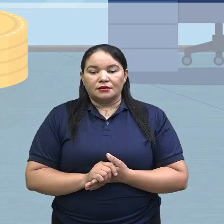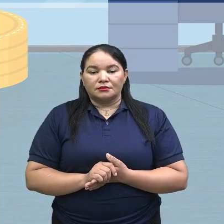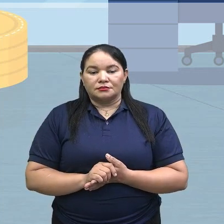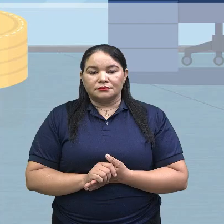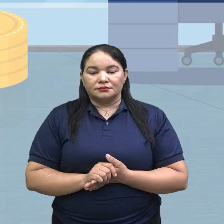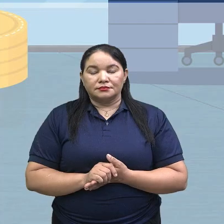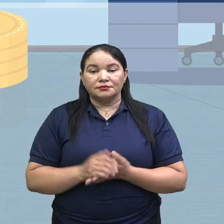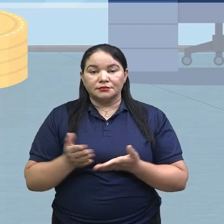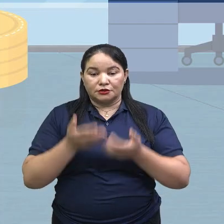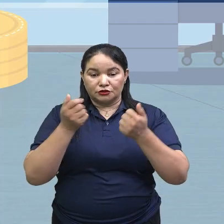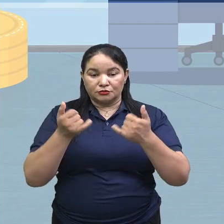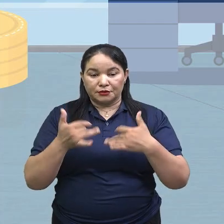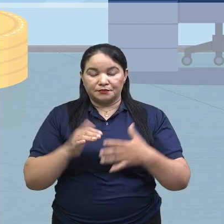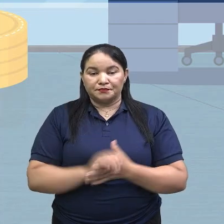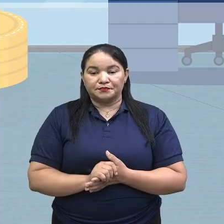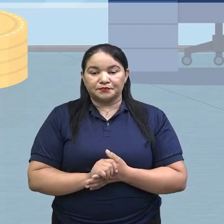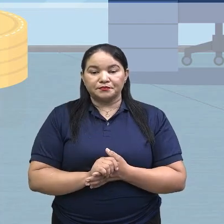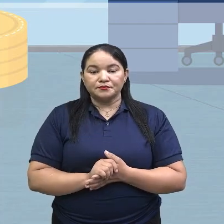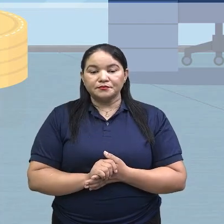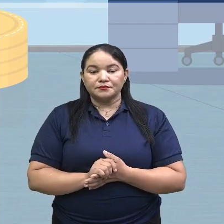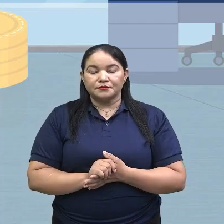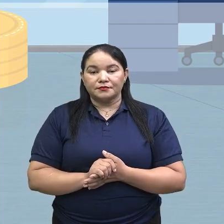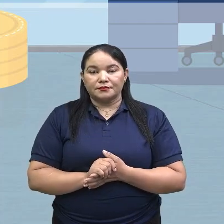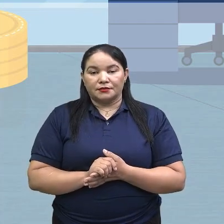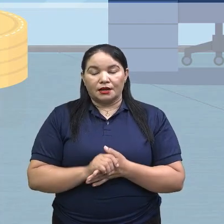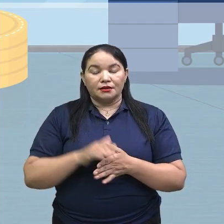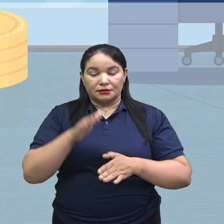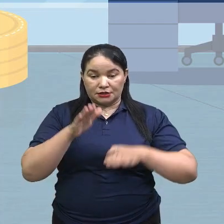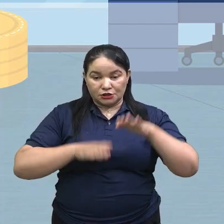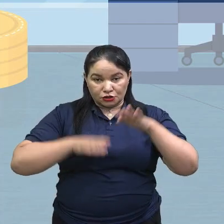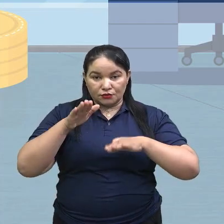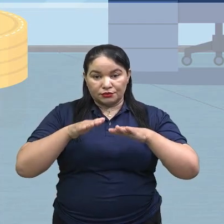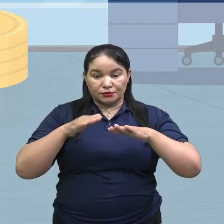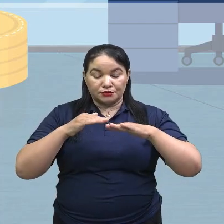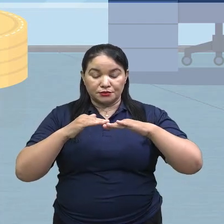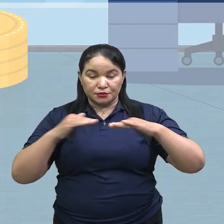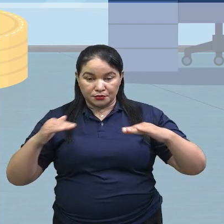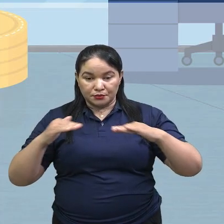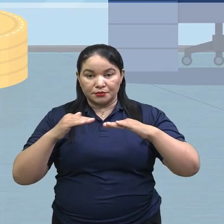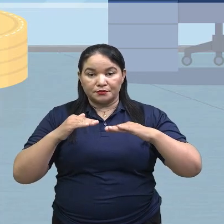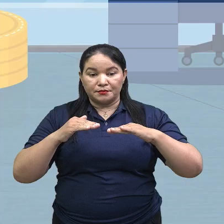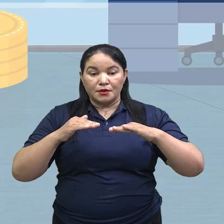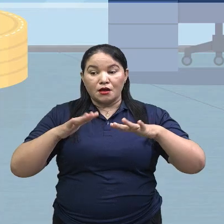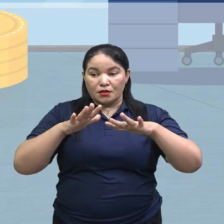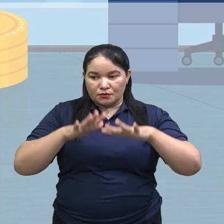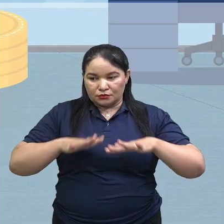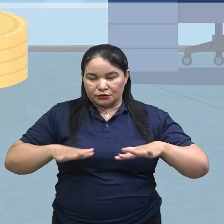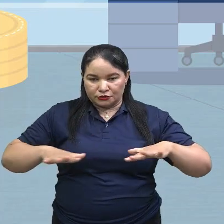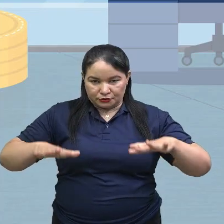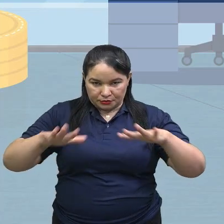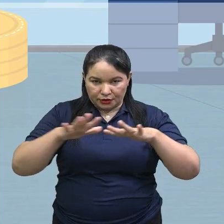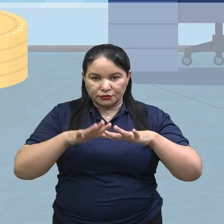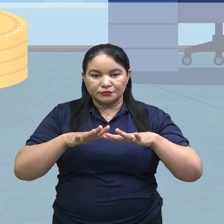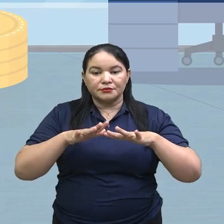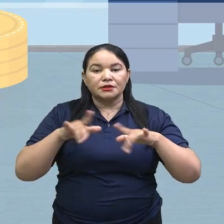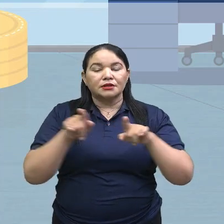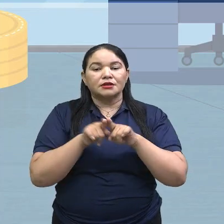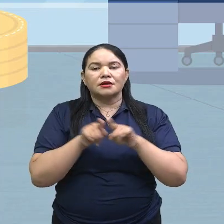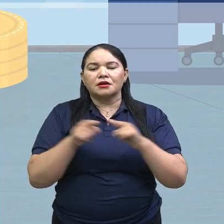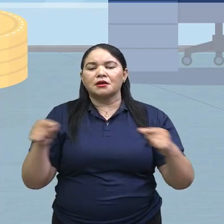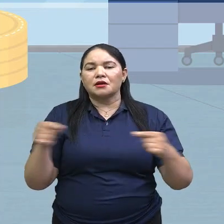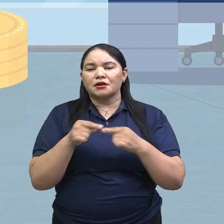as desigualdades horizontais, ela inclui desigualdade espacial, não é isso? Tem a ver com a